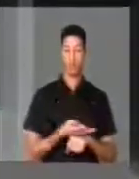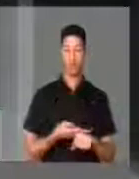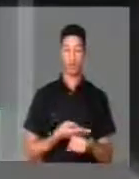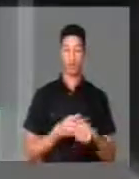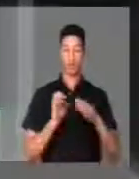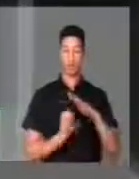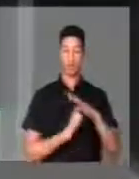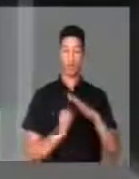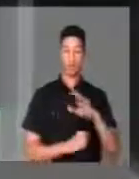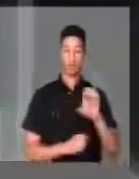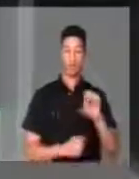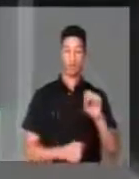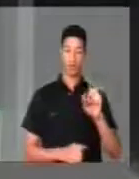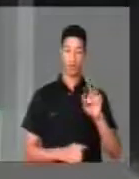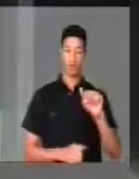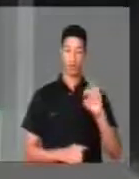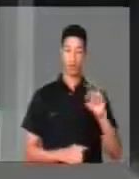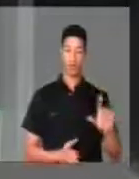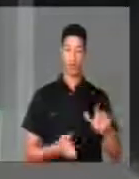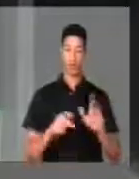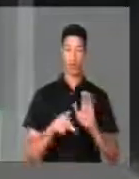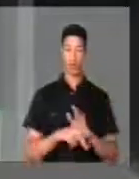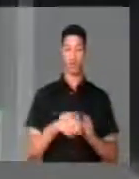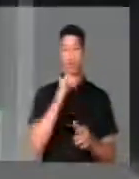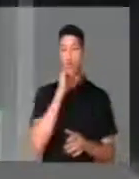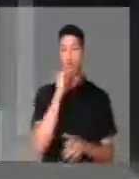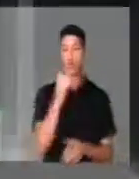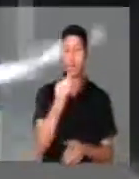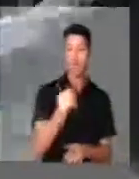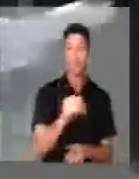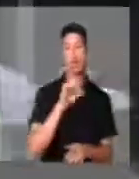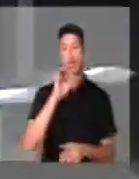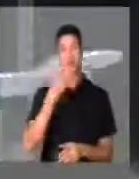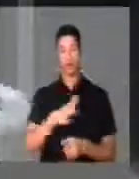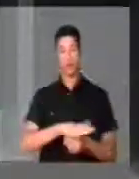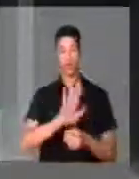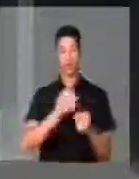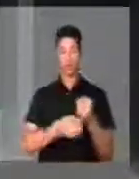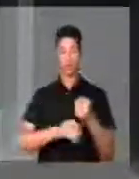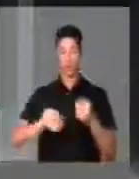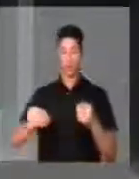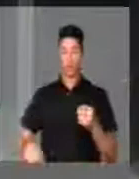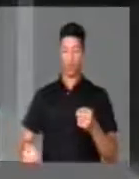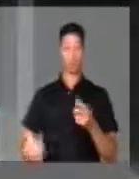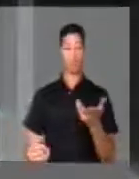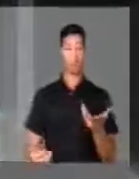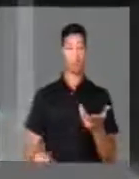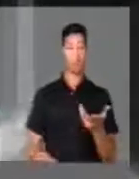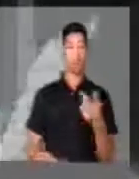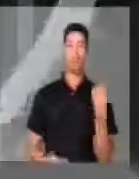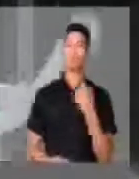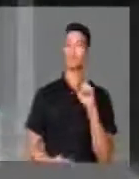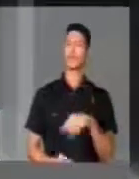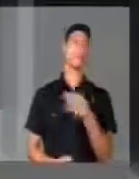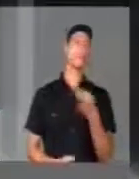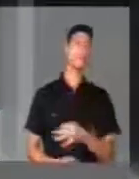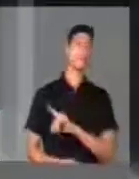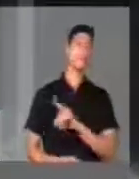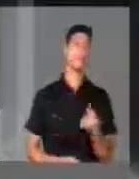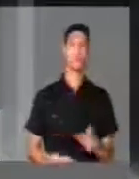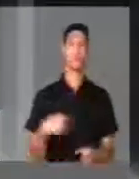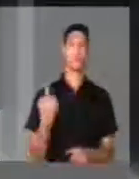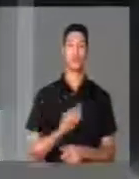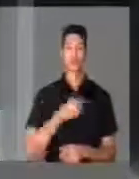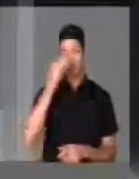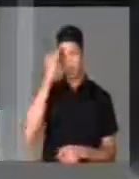privatizar empresas estatais da área de energia ou mesmo de saneamento básico. Não é razoável, no